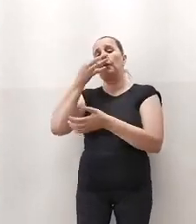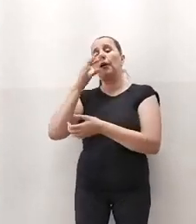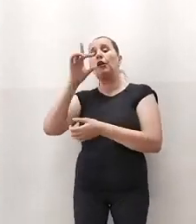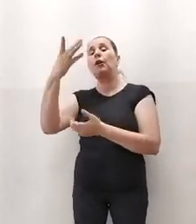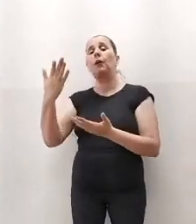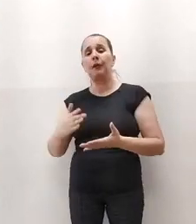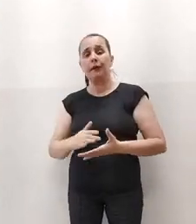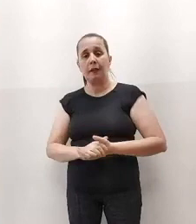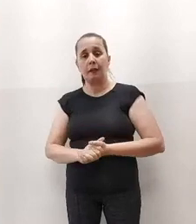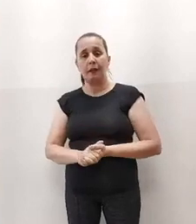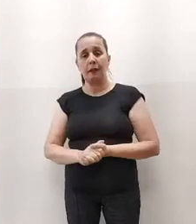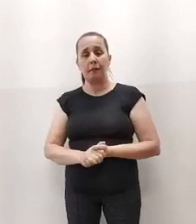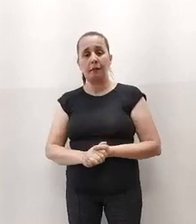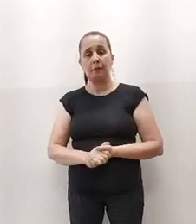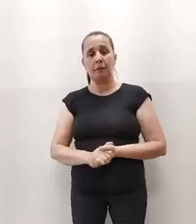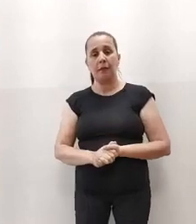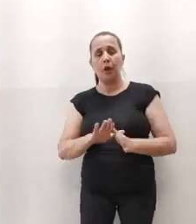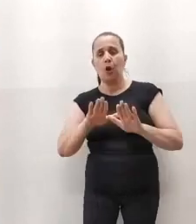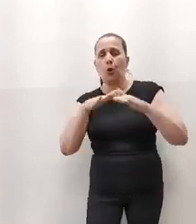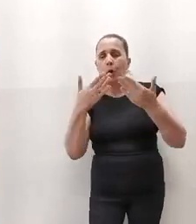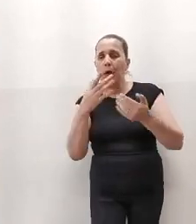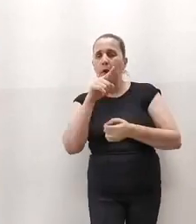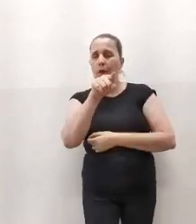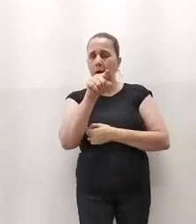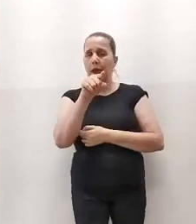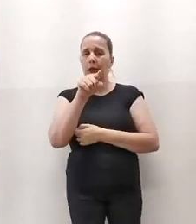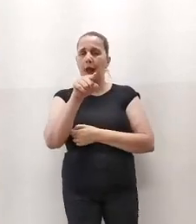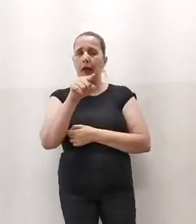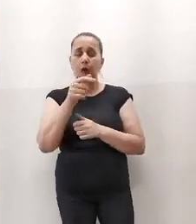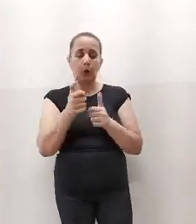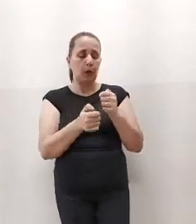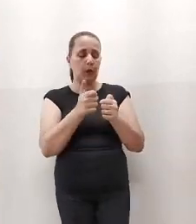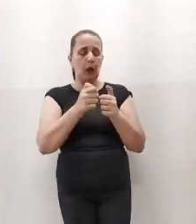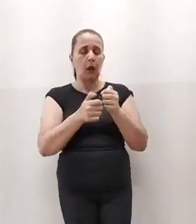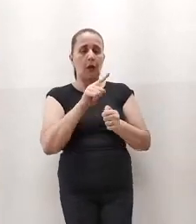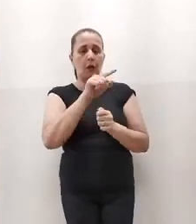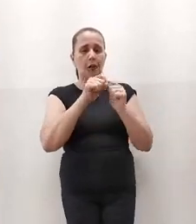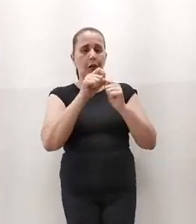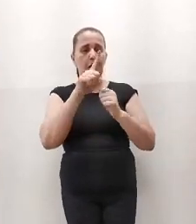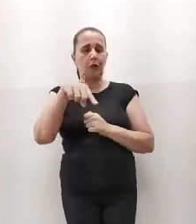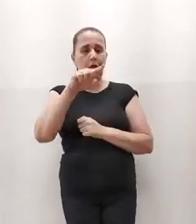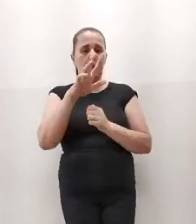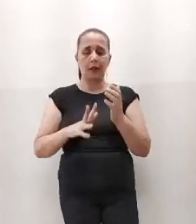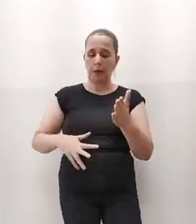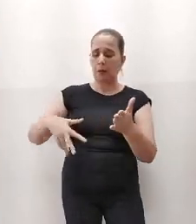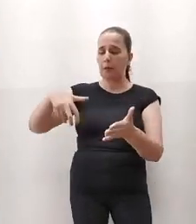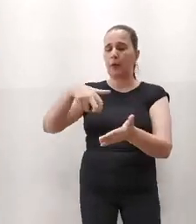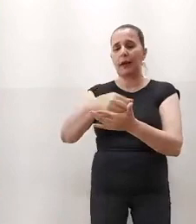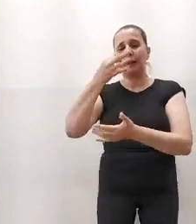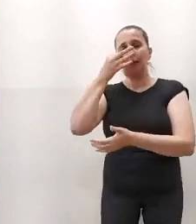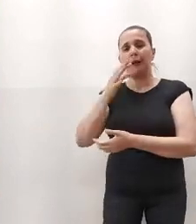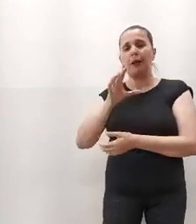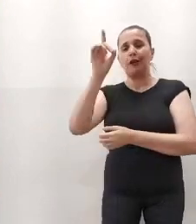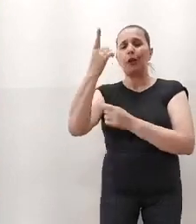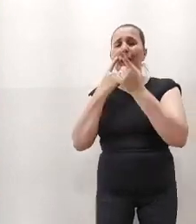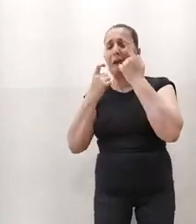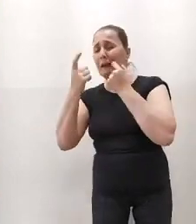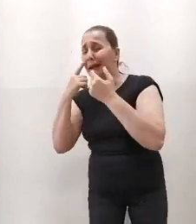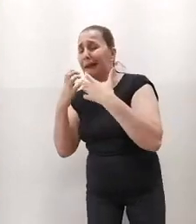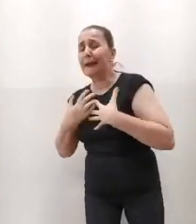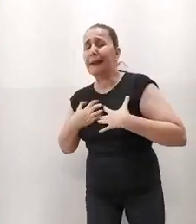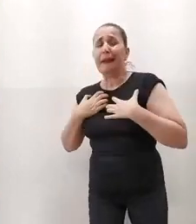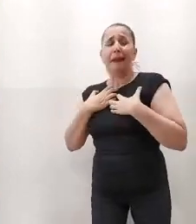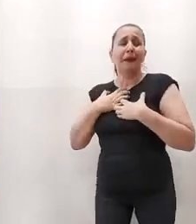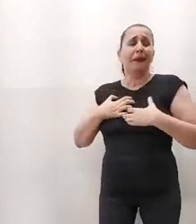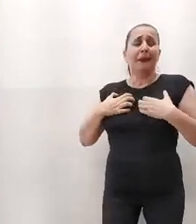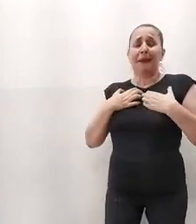Deus? Quando foi que um celular fez com que você caísse diante de Deus e chorasse amargamente